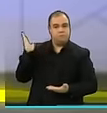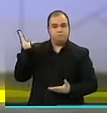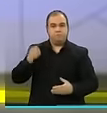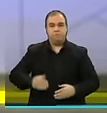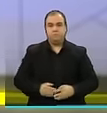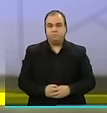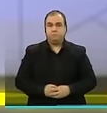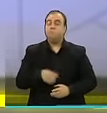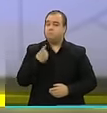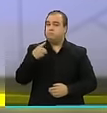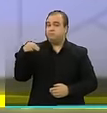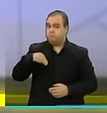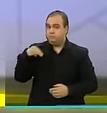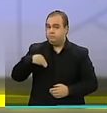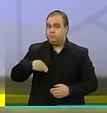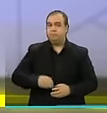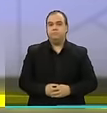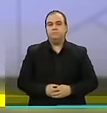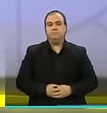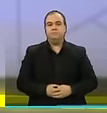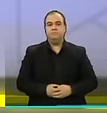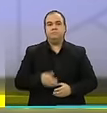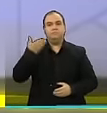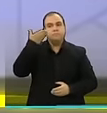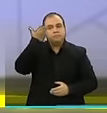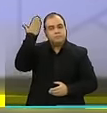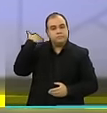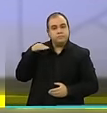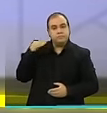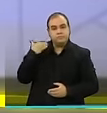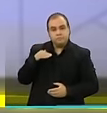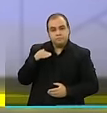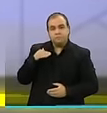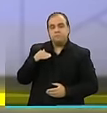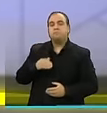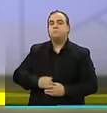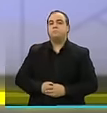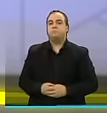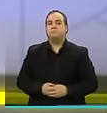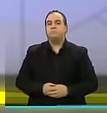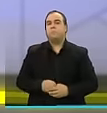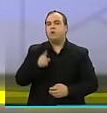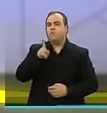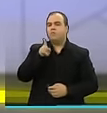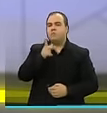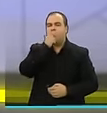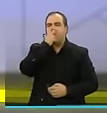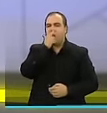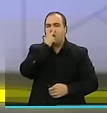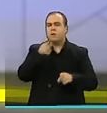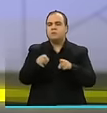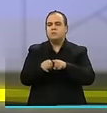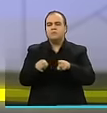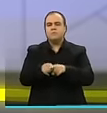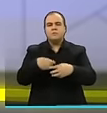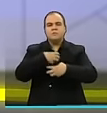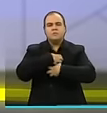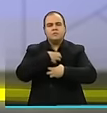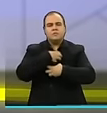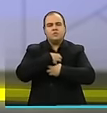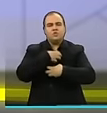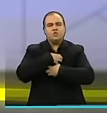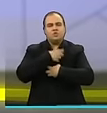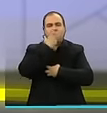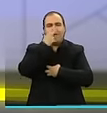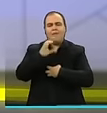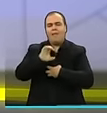assim, ninguém quer falar nem com o Datena nem com a Tabata. Eles são os sobram. Parece também que está sentindo um clima de cada